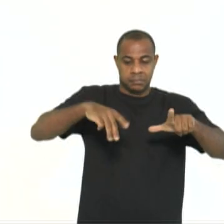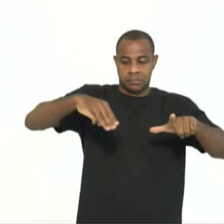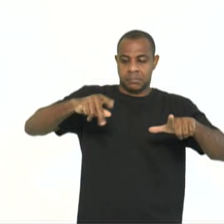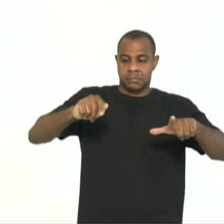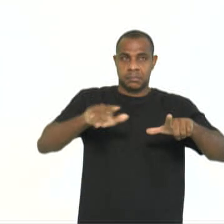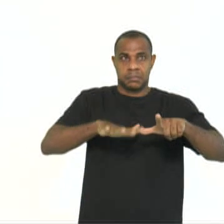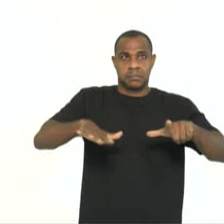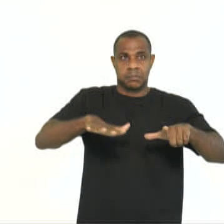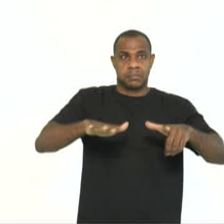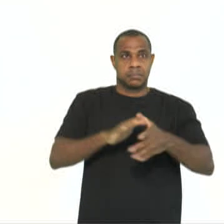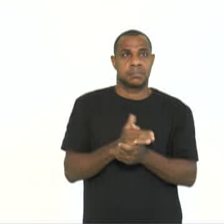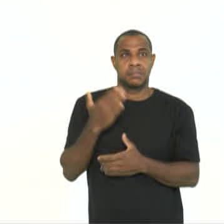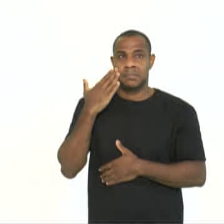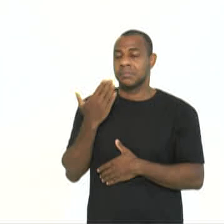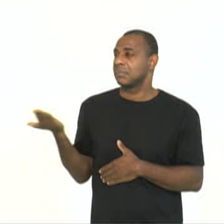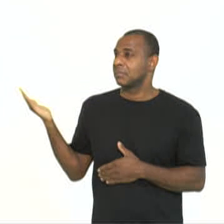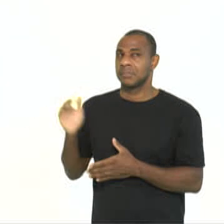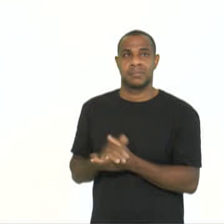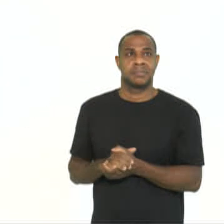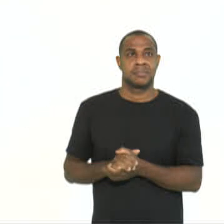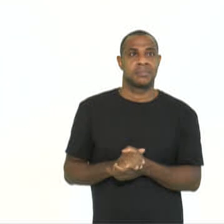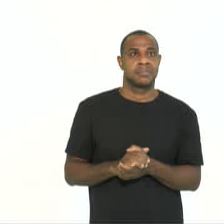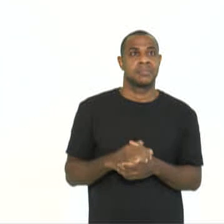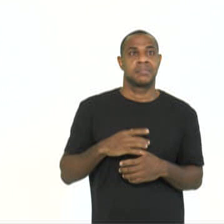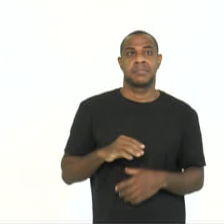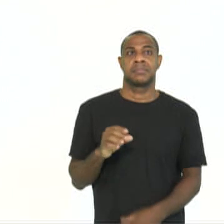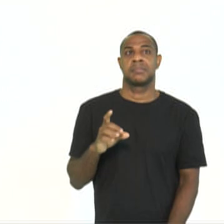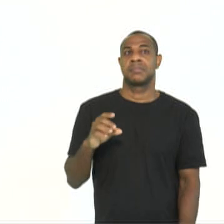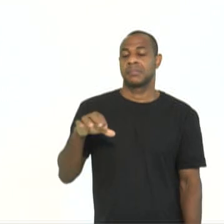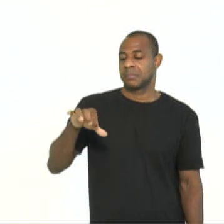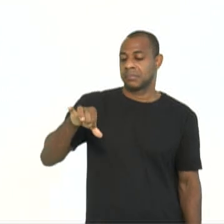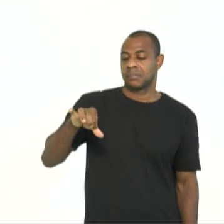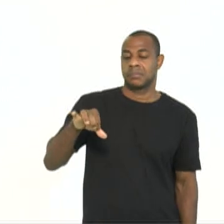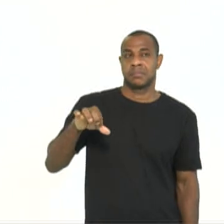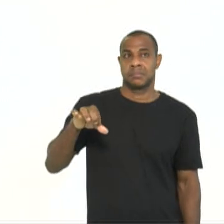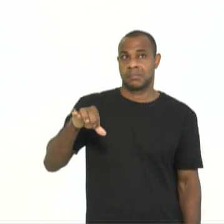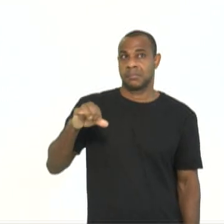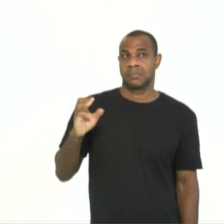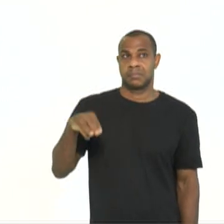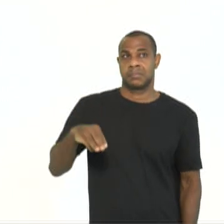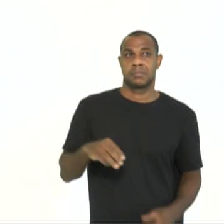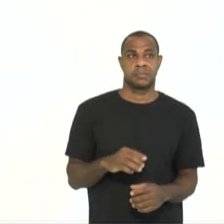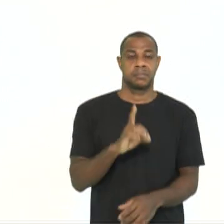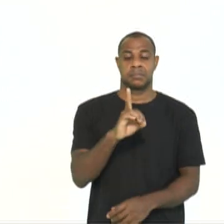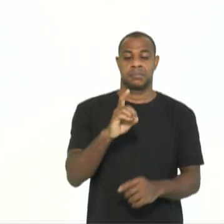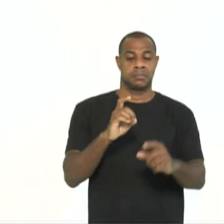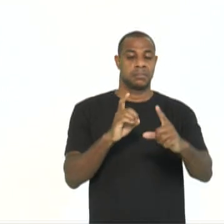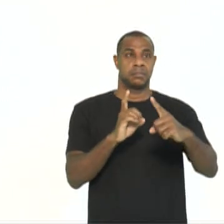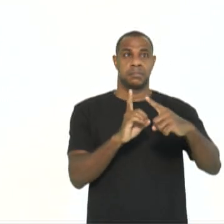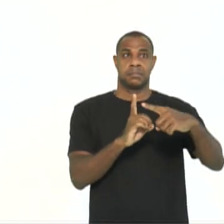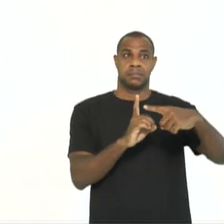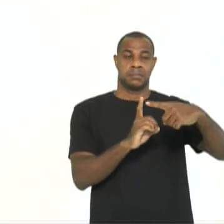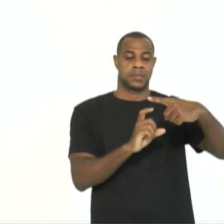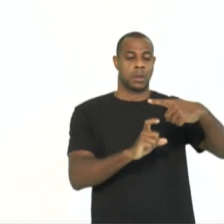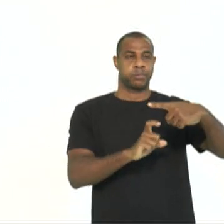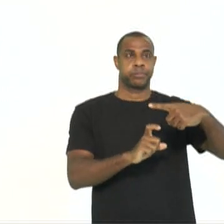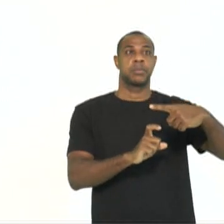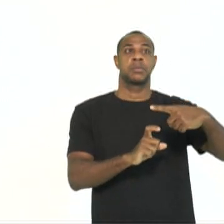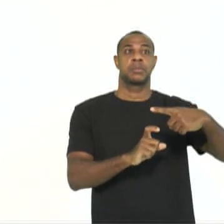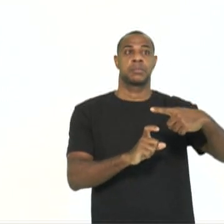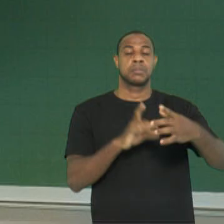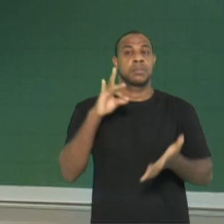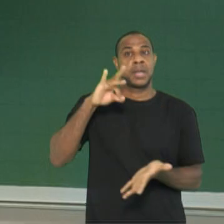distância no mapa nesse problema, nós temos, é de 9 centímetros. O D maiúsculo corresponde à